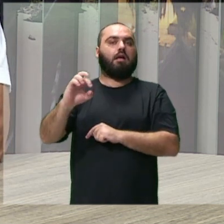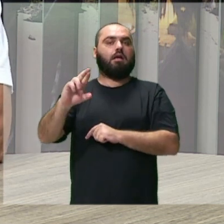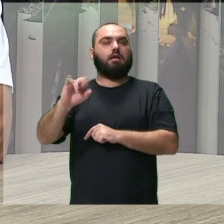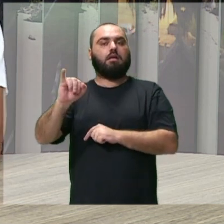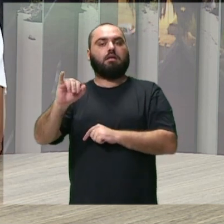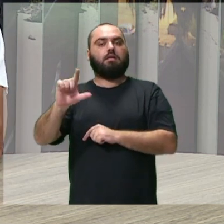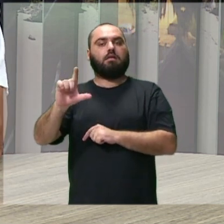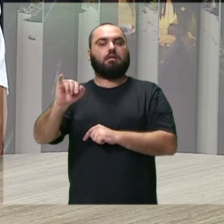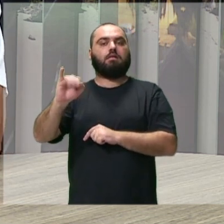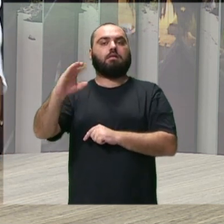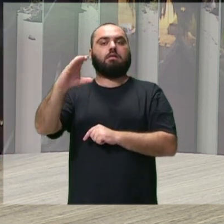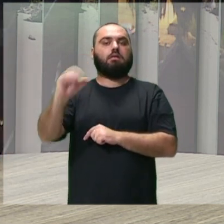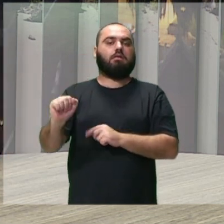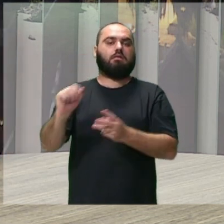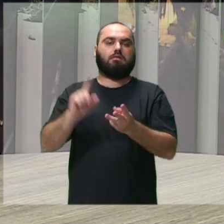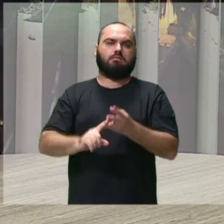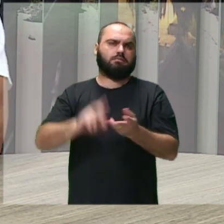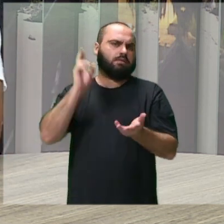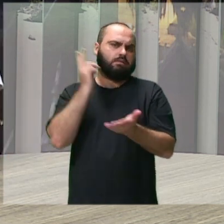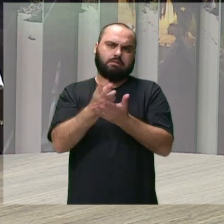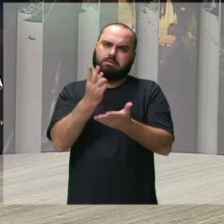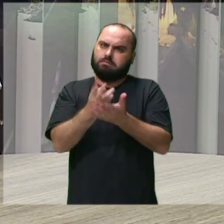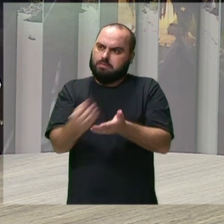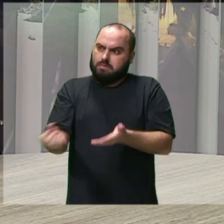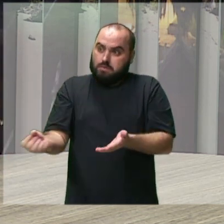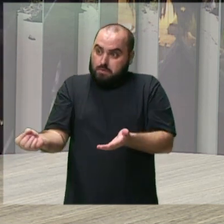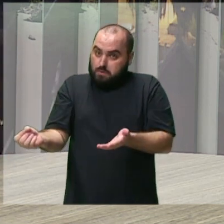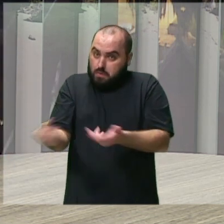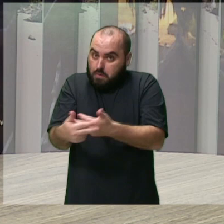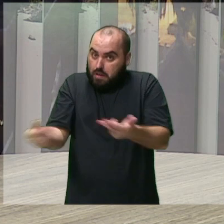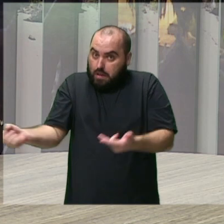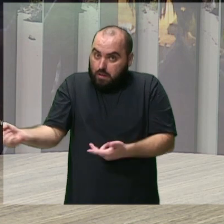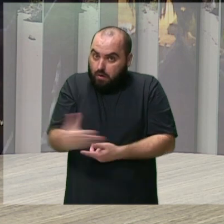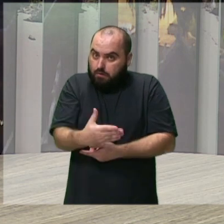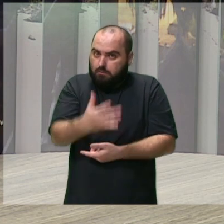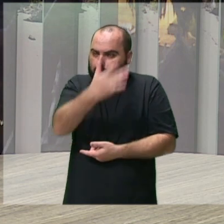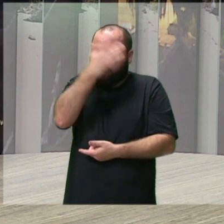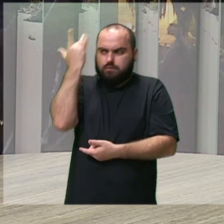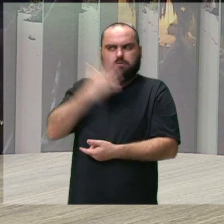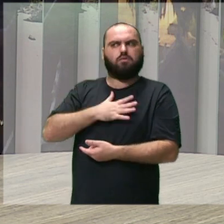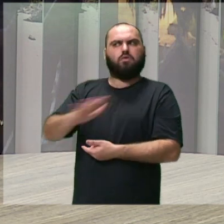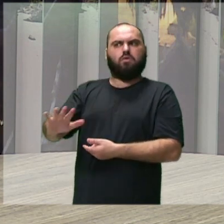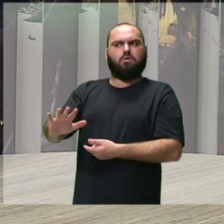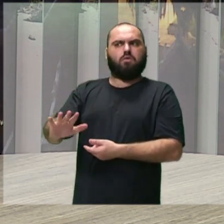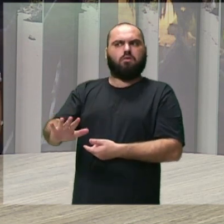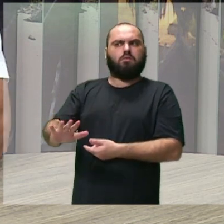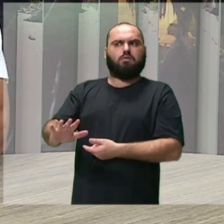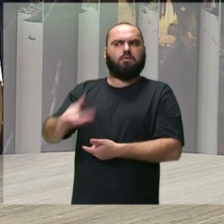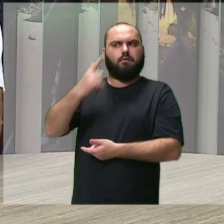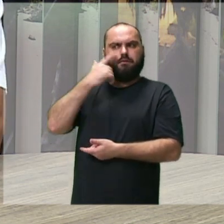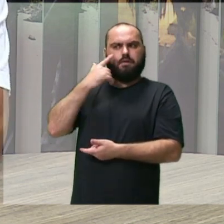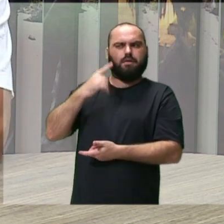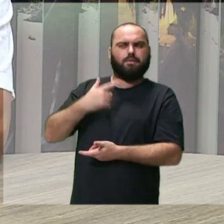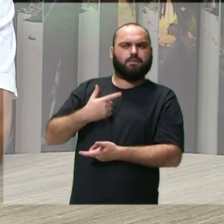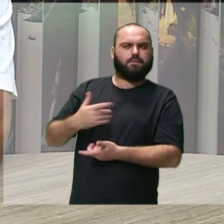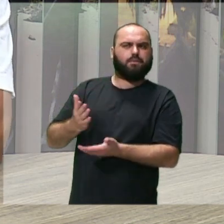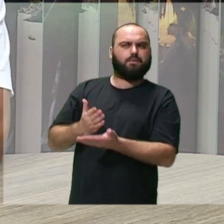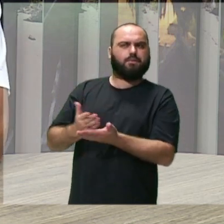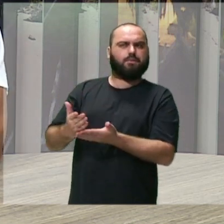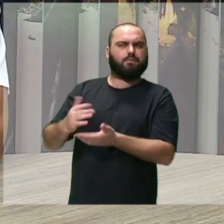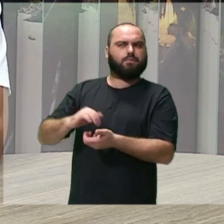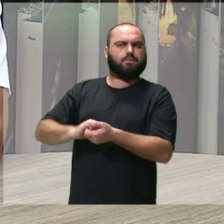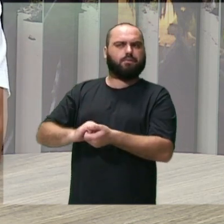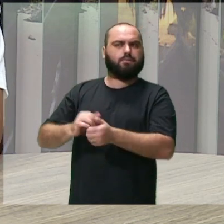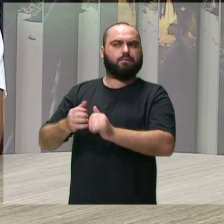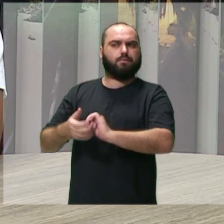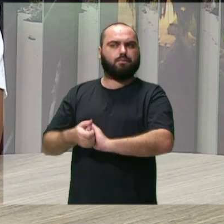resistência. Uma resistência. Sempre há, né? Quando alguma coisa nova, sempre há uma resistência, depois com o tempo aquilo se adapta, vai, ou seja, e no fim